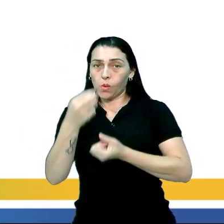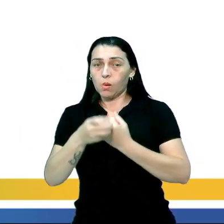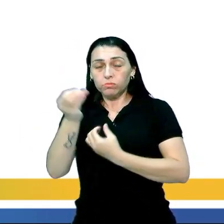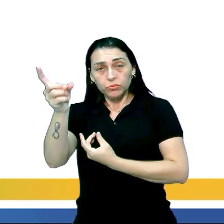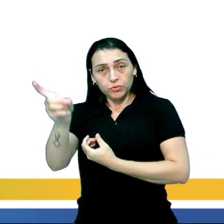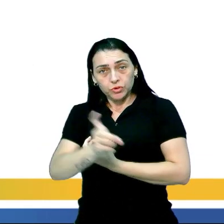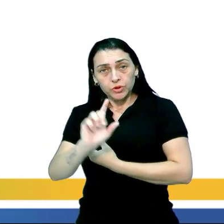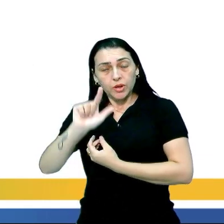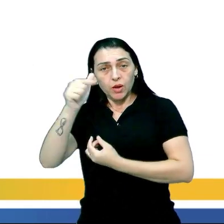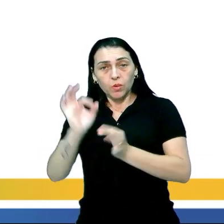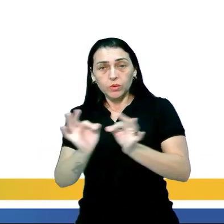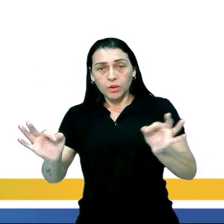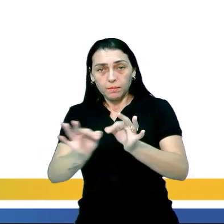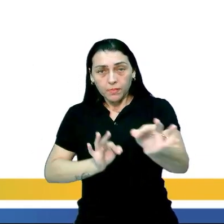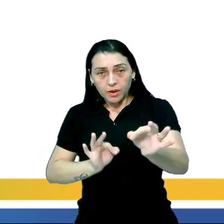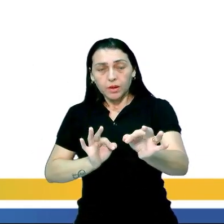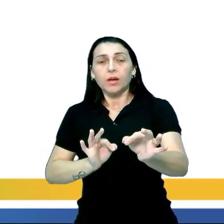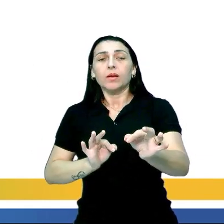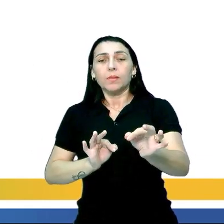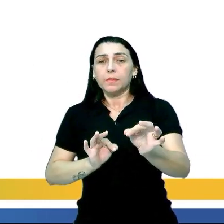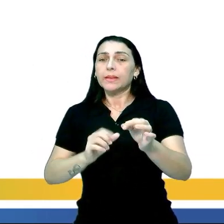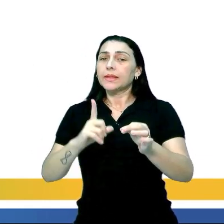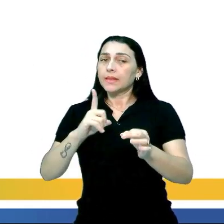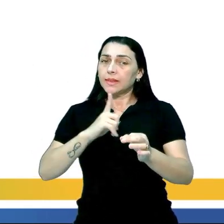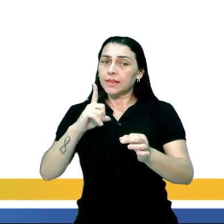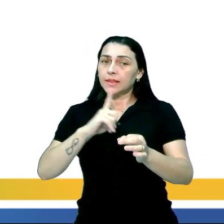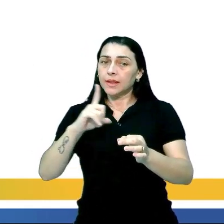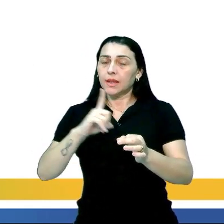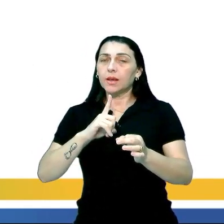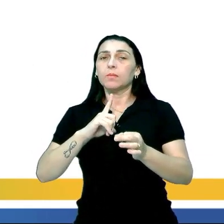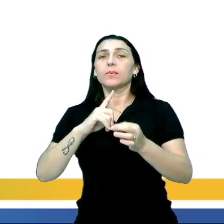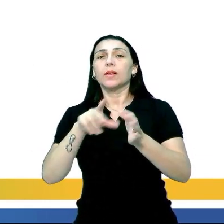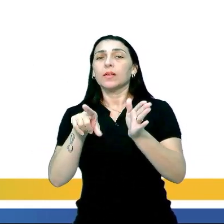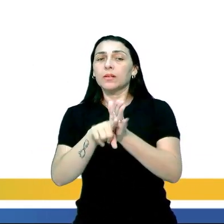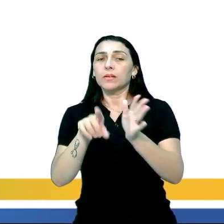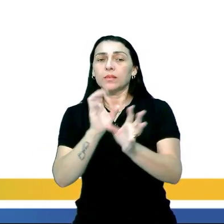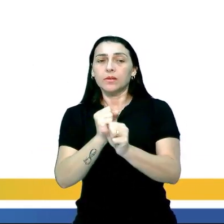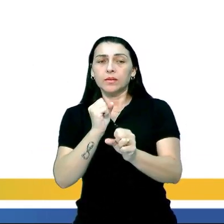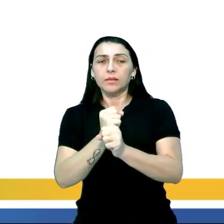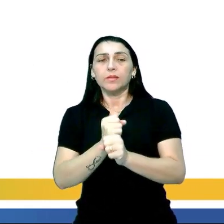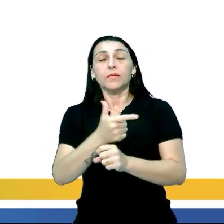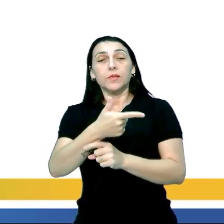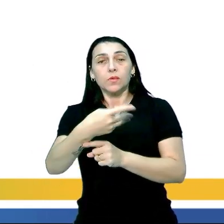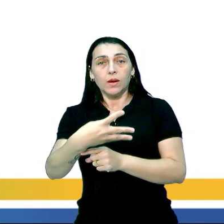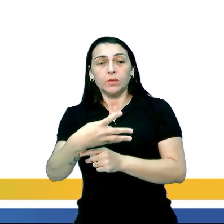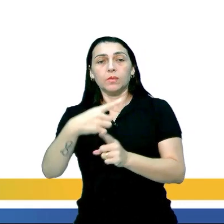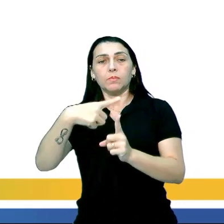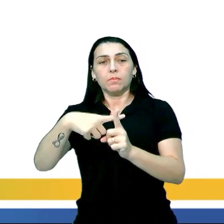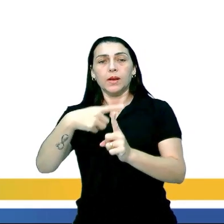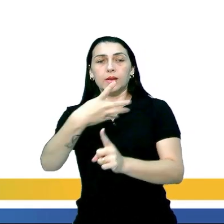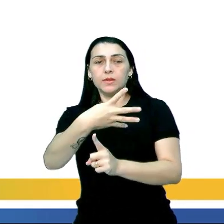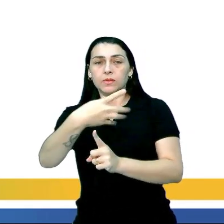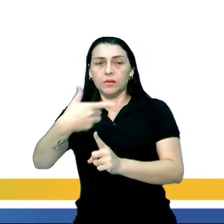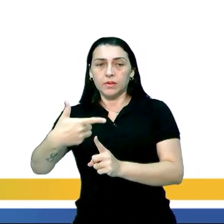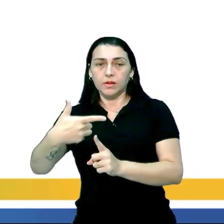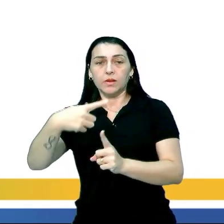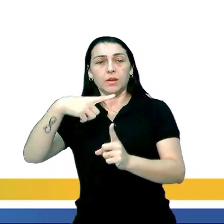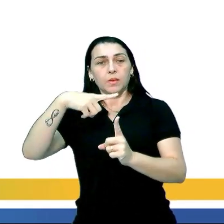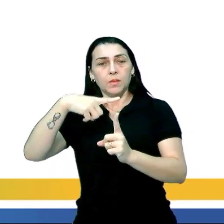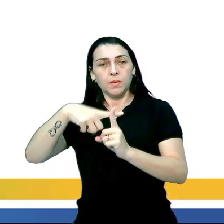x é outra dimensão do paralelepípedo, então temos da seguinte maneira: 24